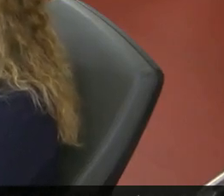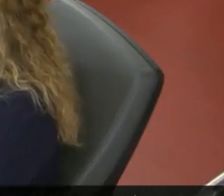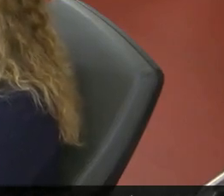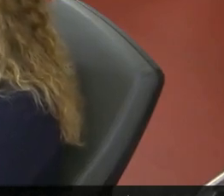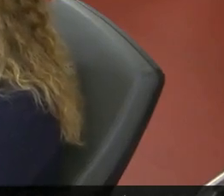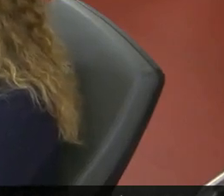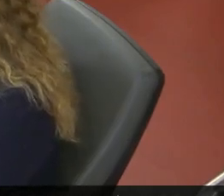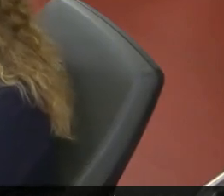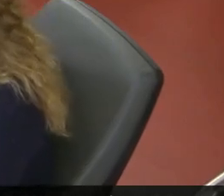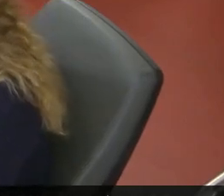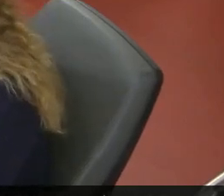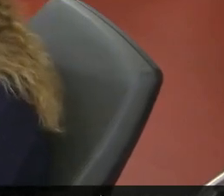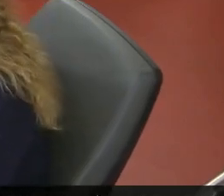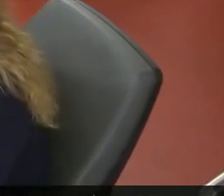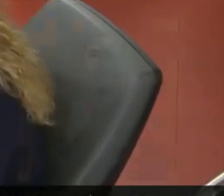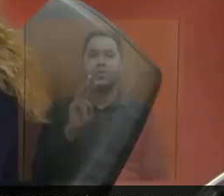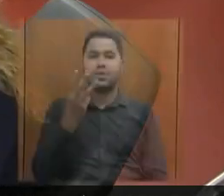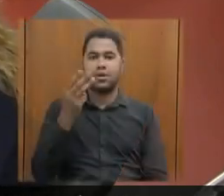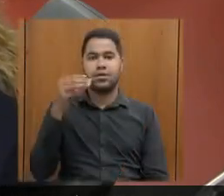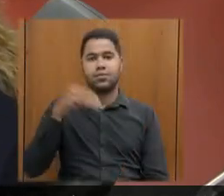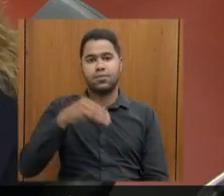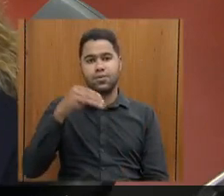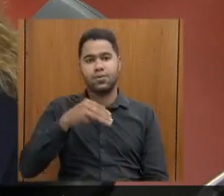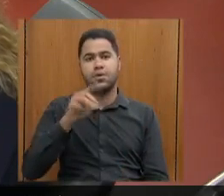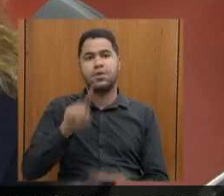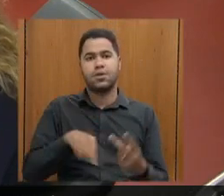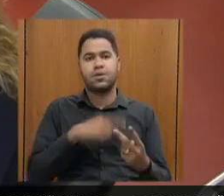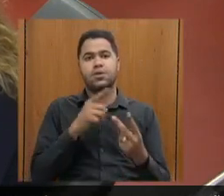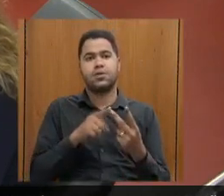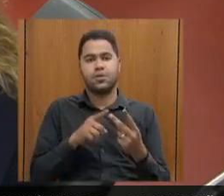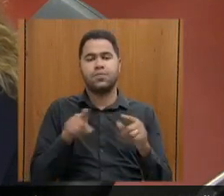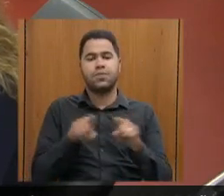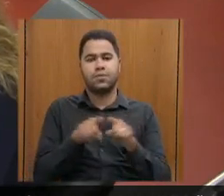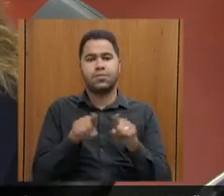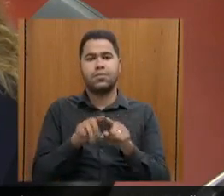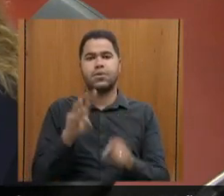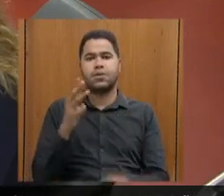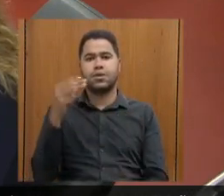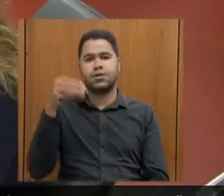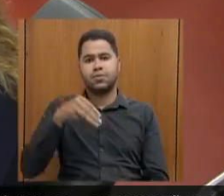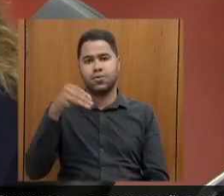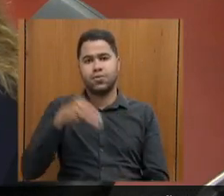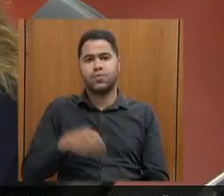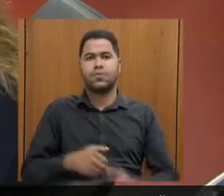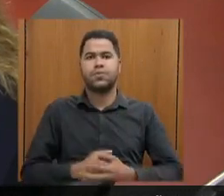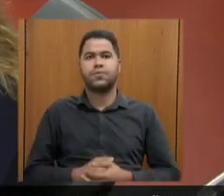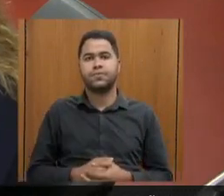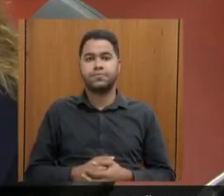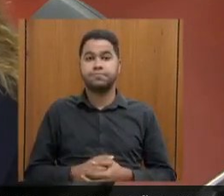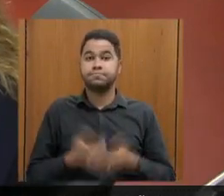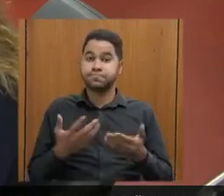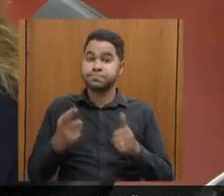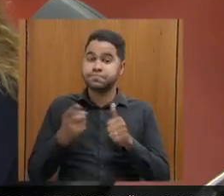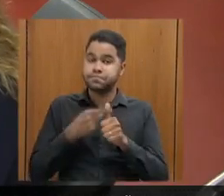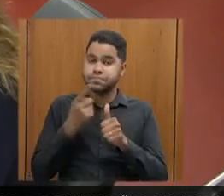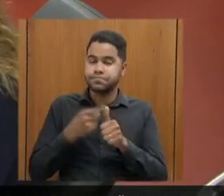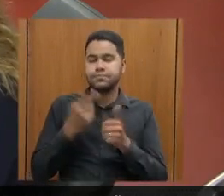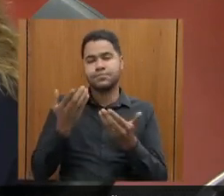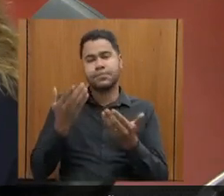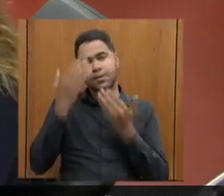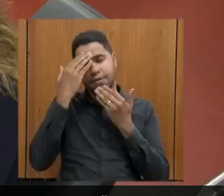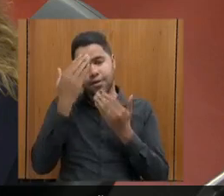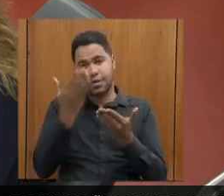33 minutos depois Dr Reinaldo também por três minutos primeiramente eu queria